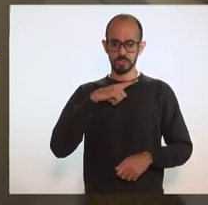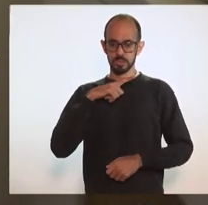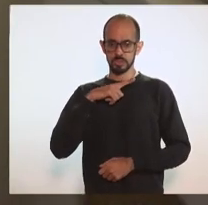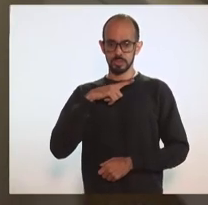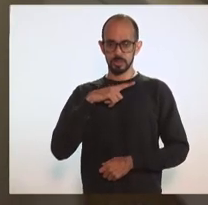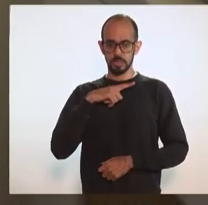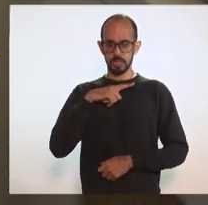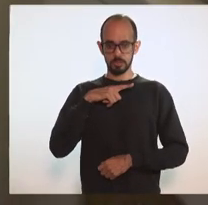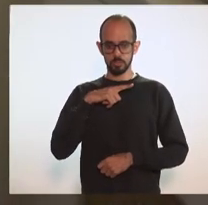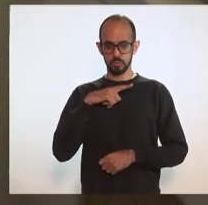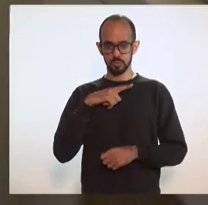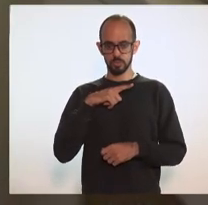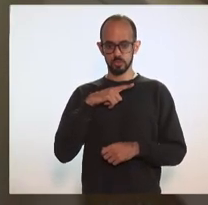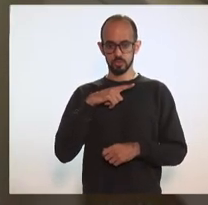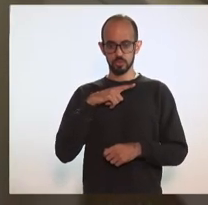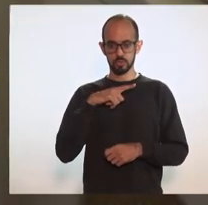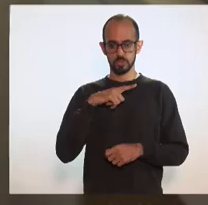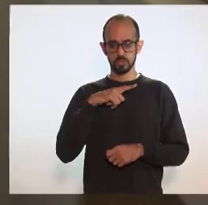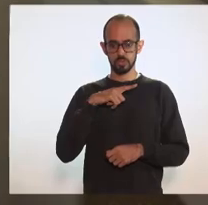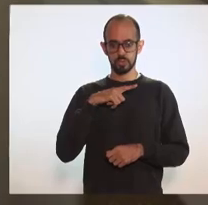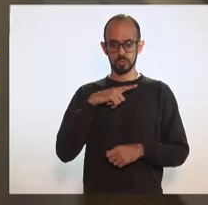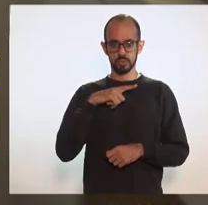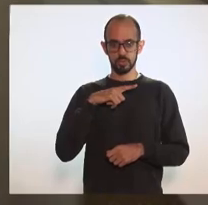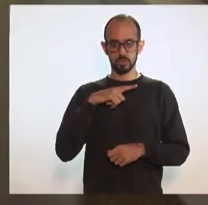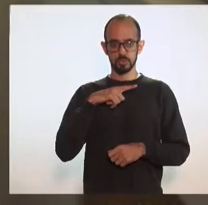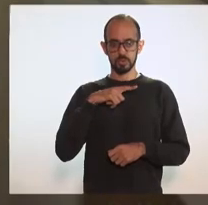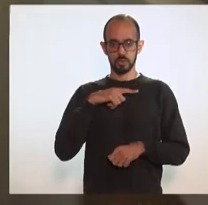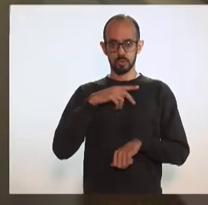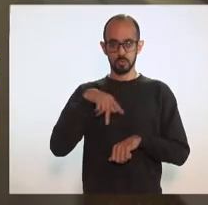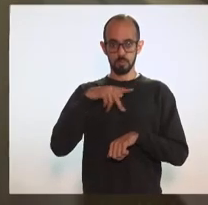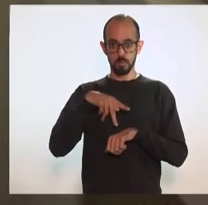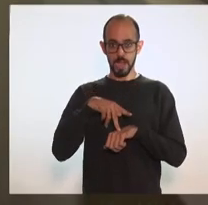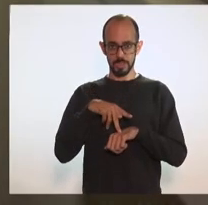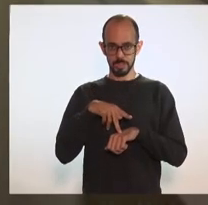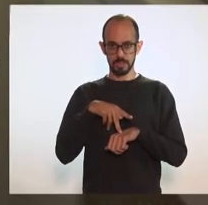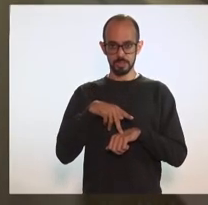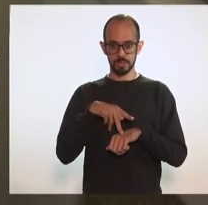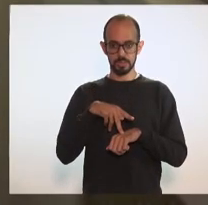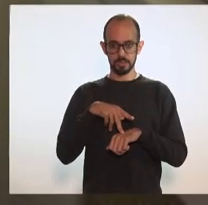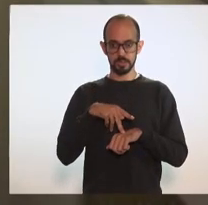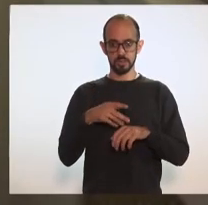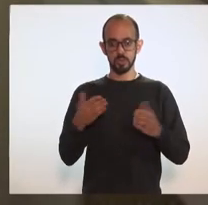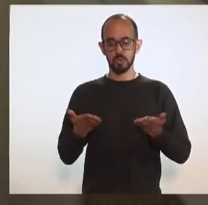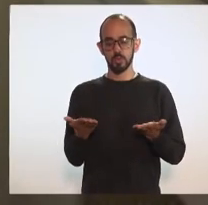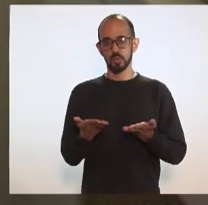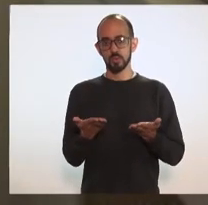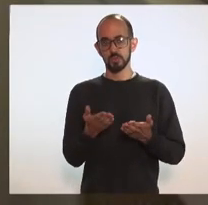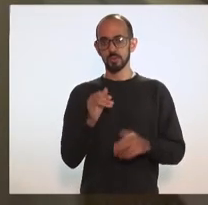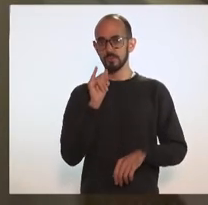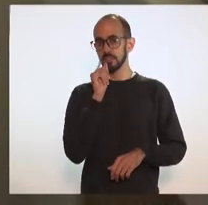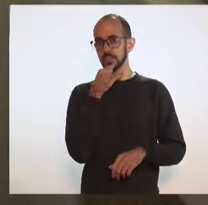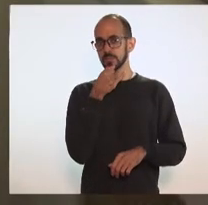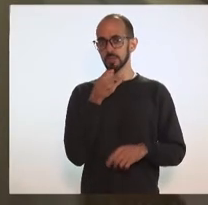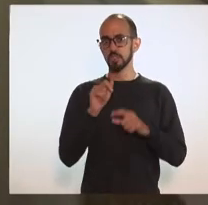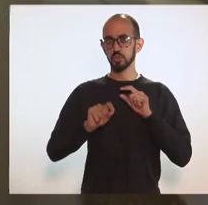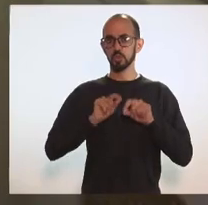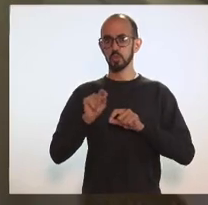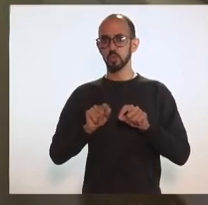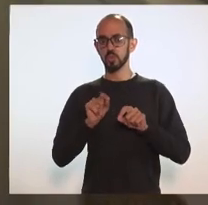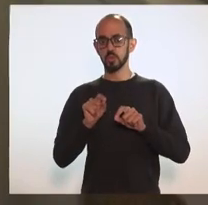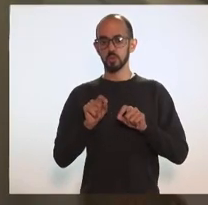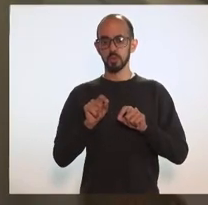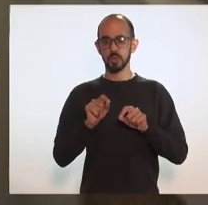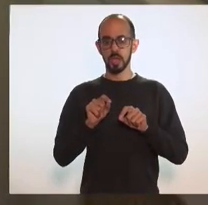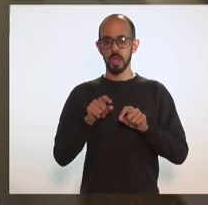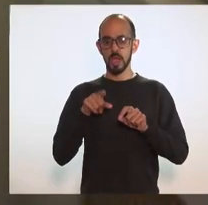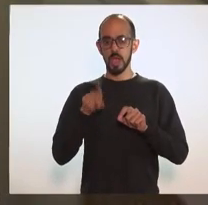país não tô fazendo nosso estado só nosso país hoje e infelizmente é um pária